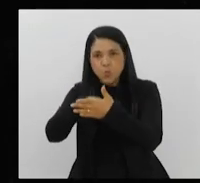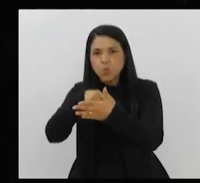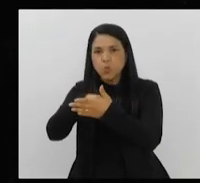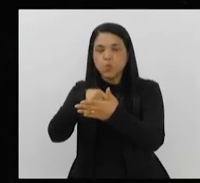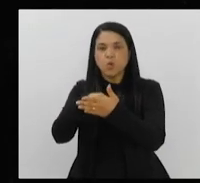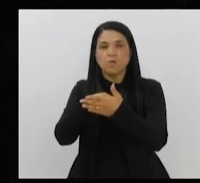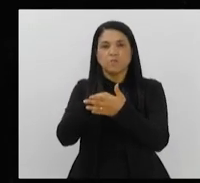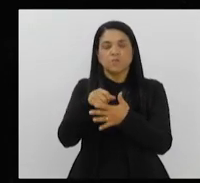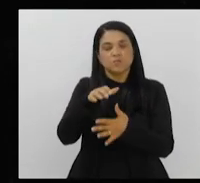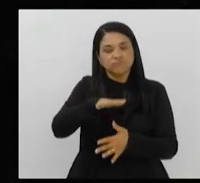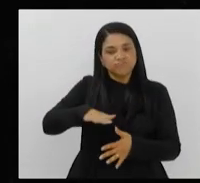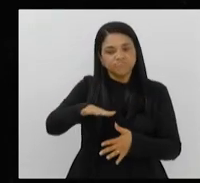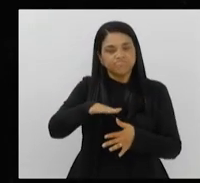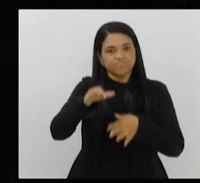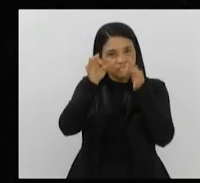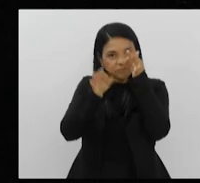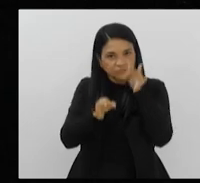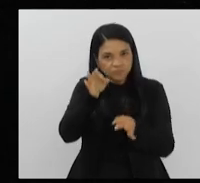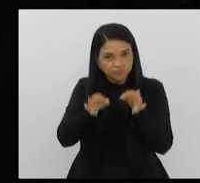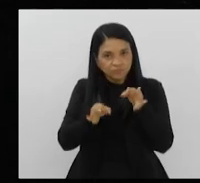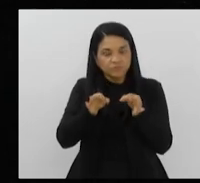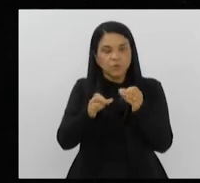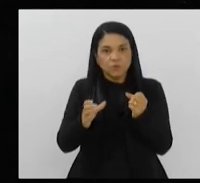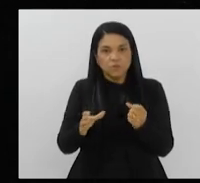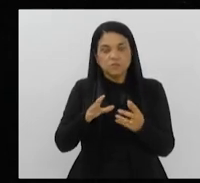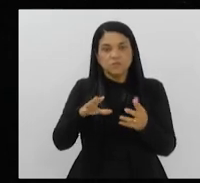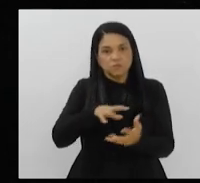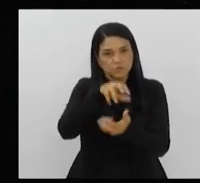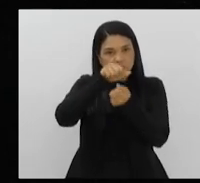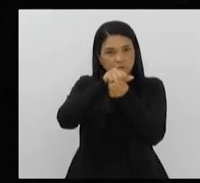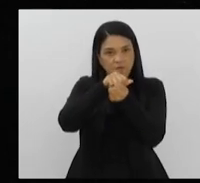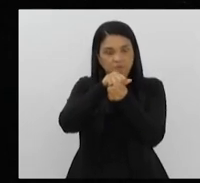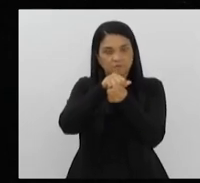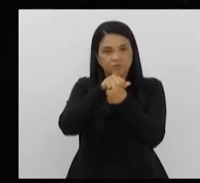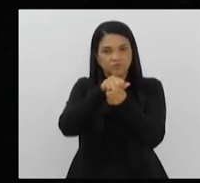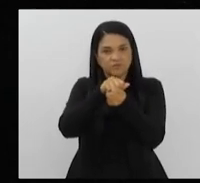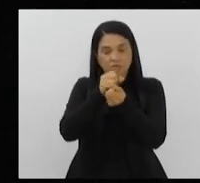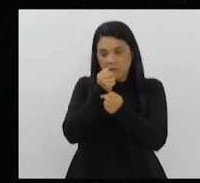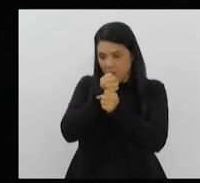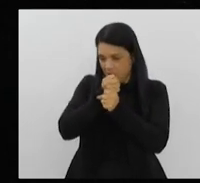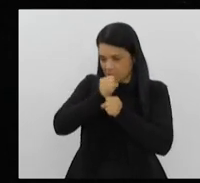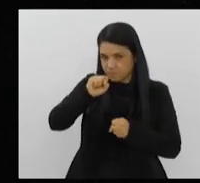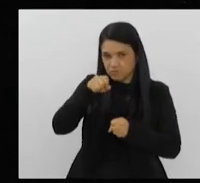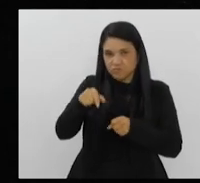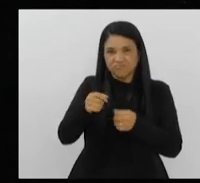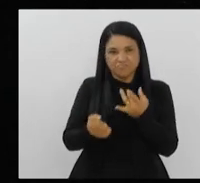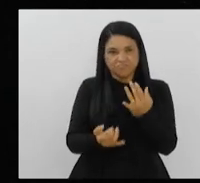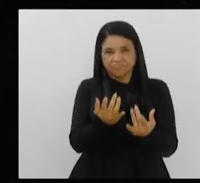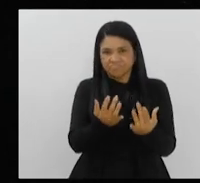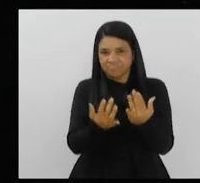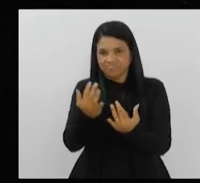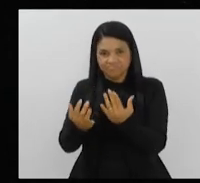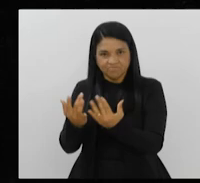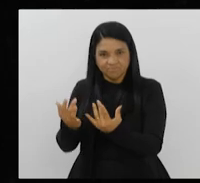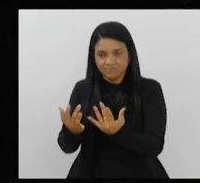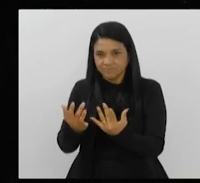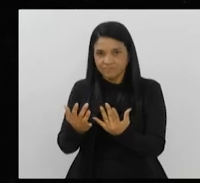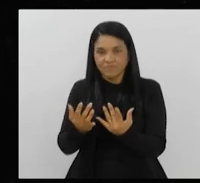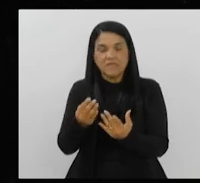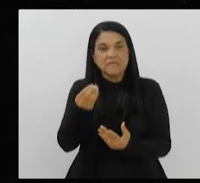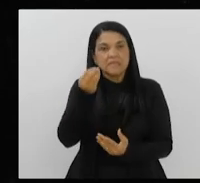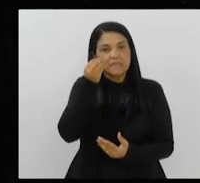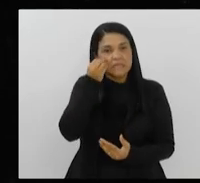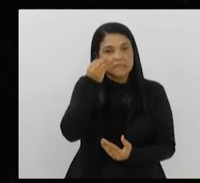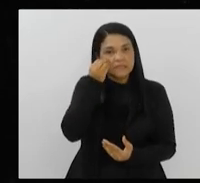campo mais justo e sustentável. E repudiamos essas queimadas e qualquer